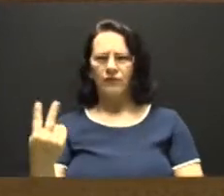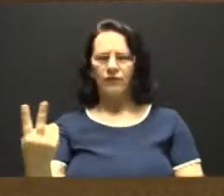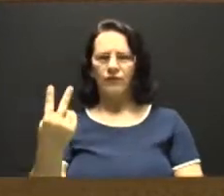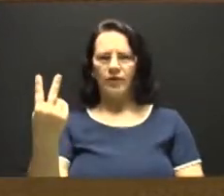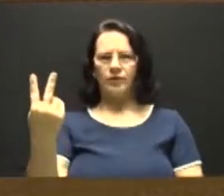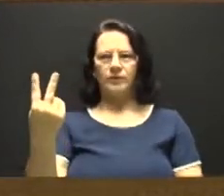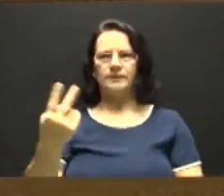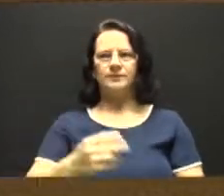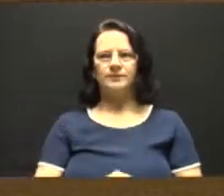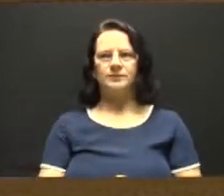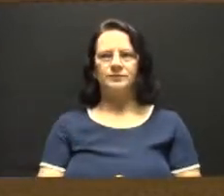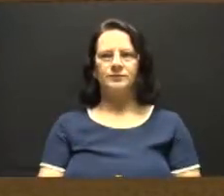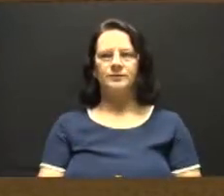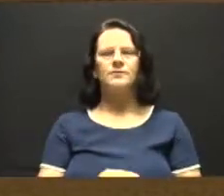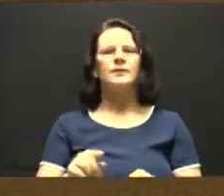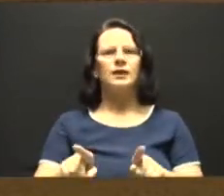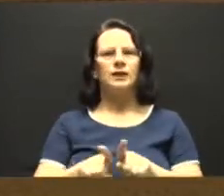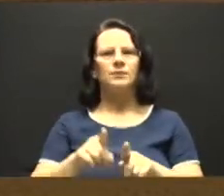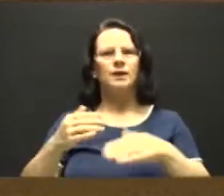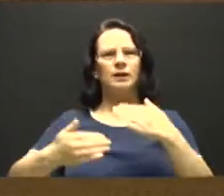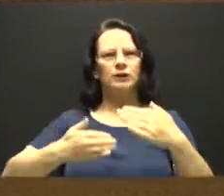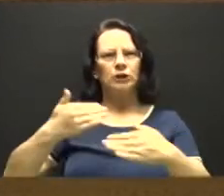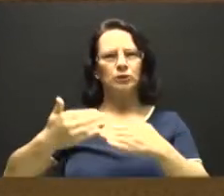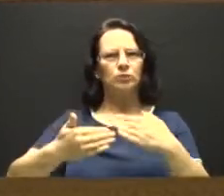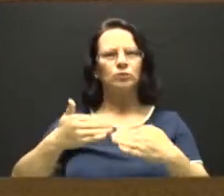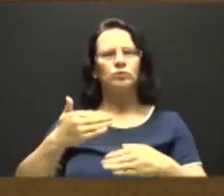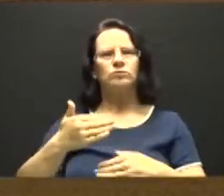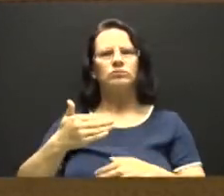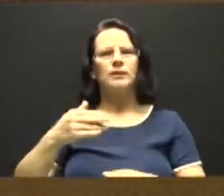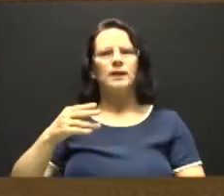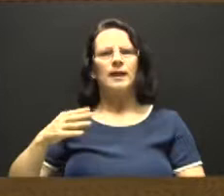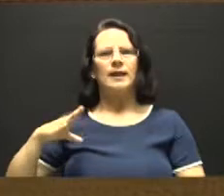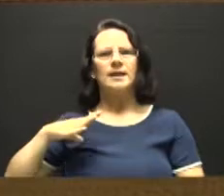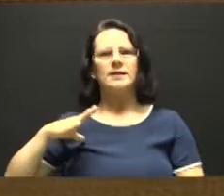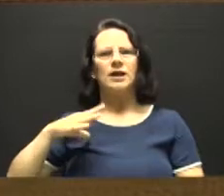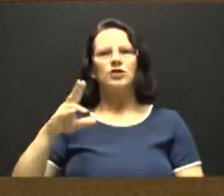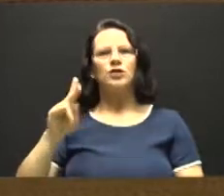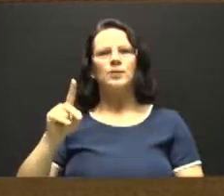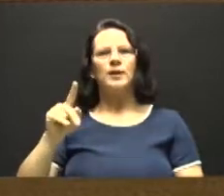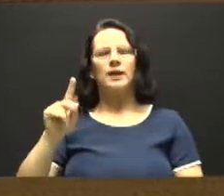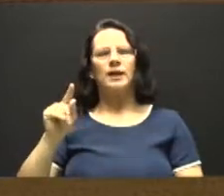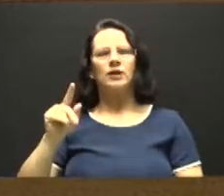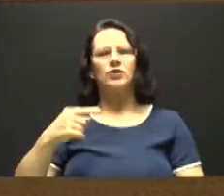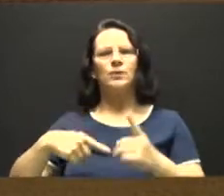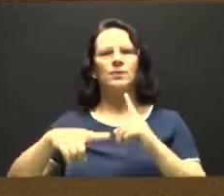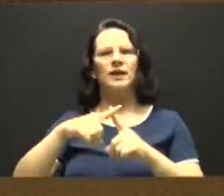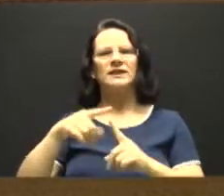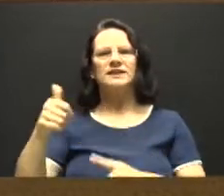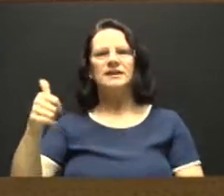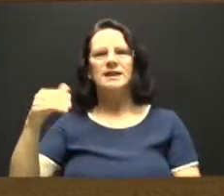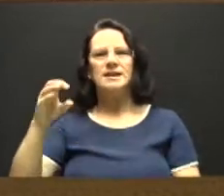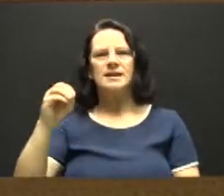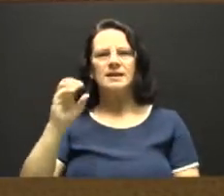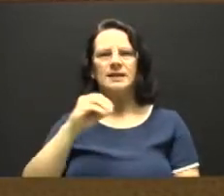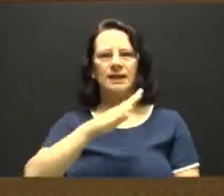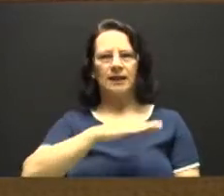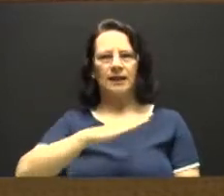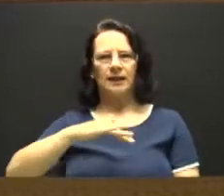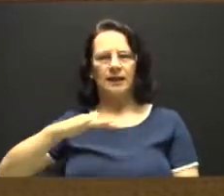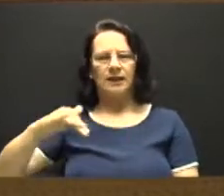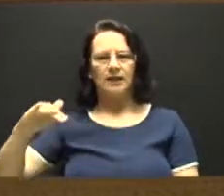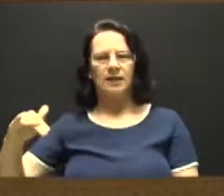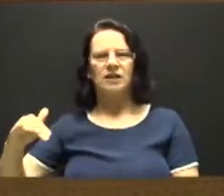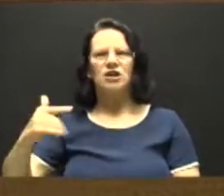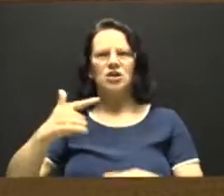que também desenvolve um trabalho na praia grande com mais de 100 crianças por semana além de pessoas em